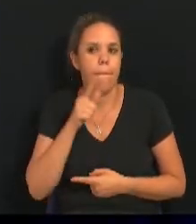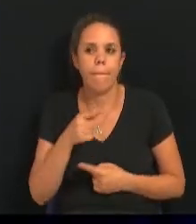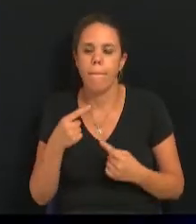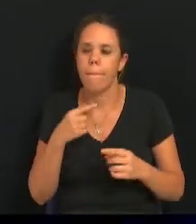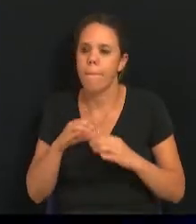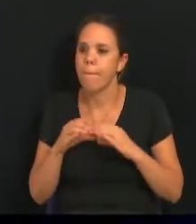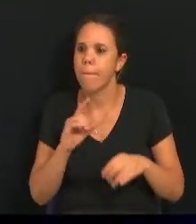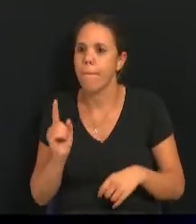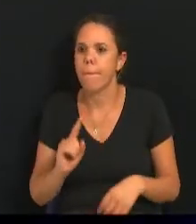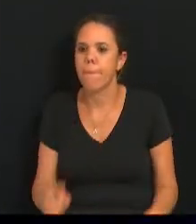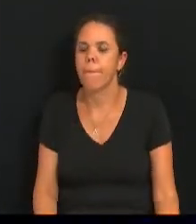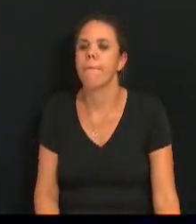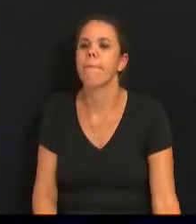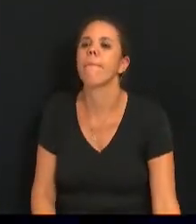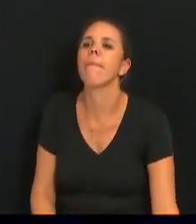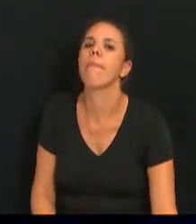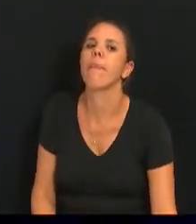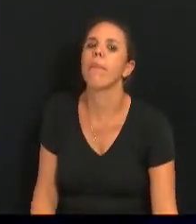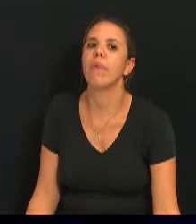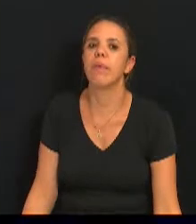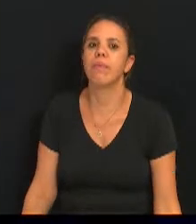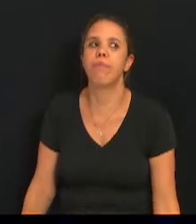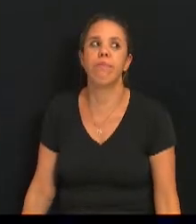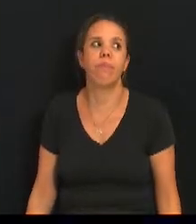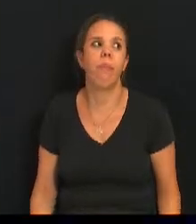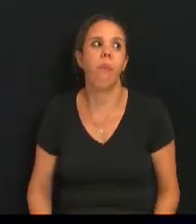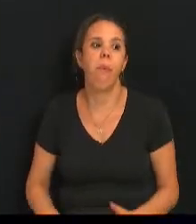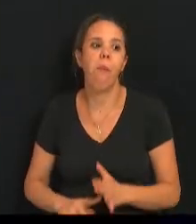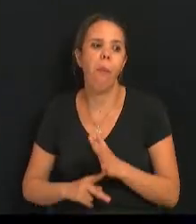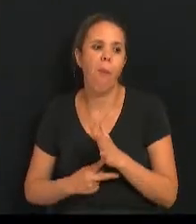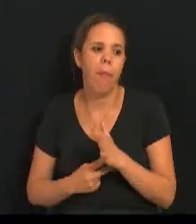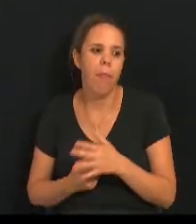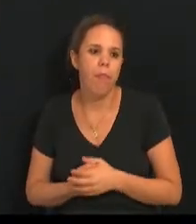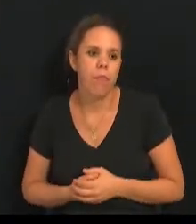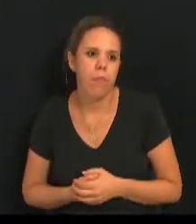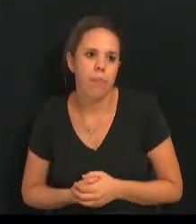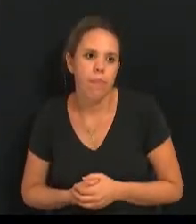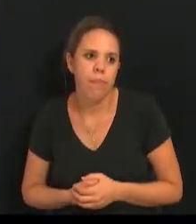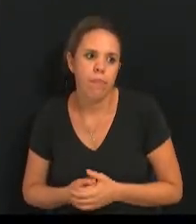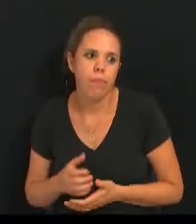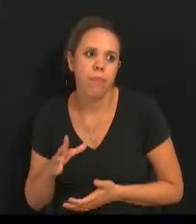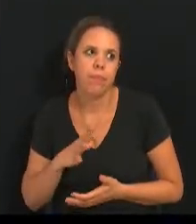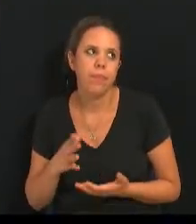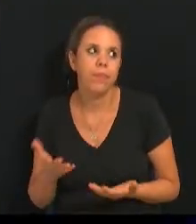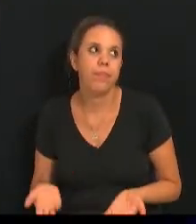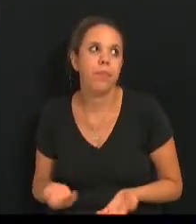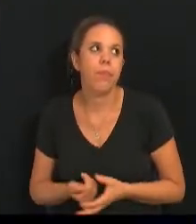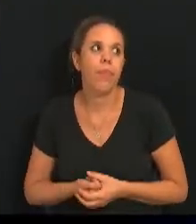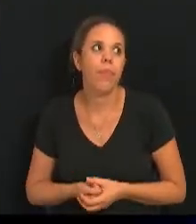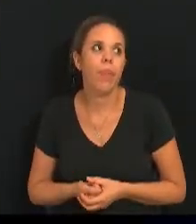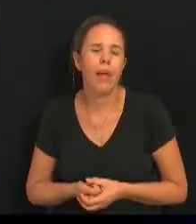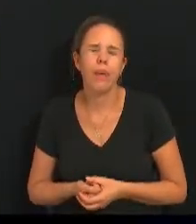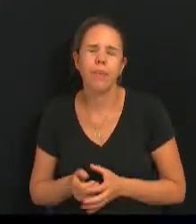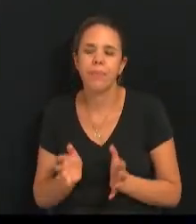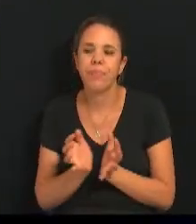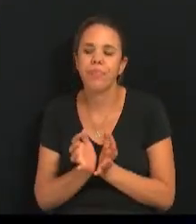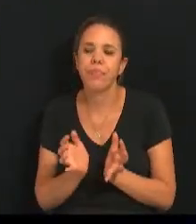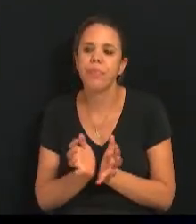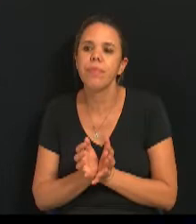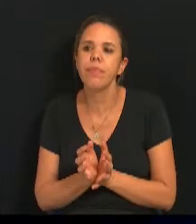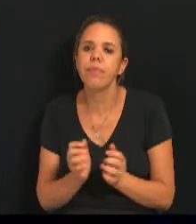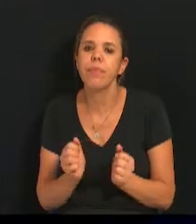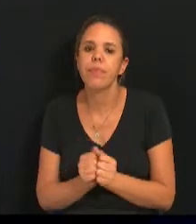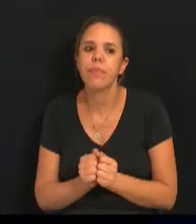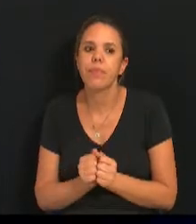com o sindicato da nossa cidade. Então, essa comissão, junto com